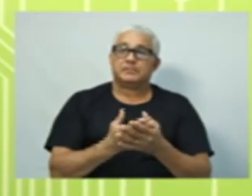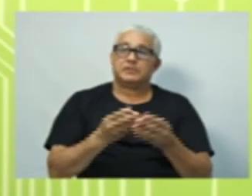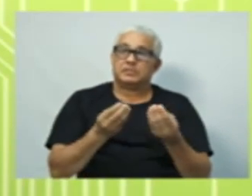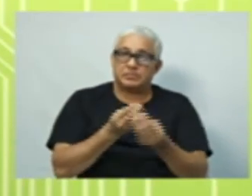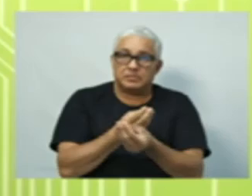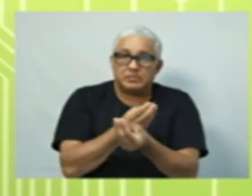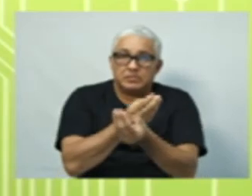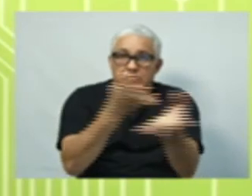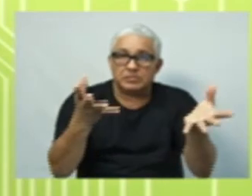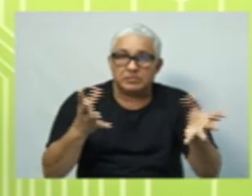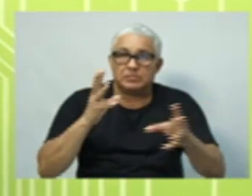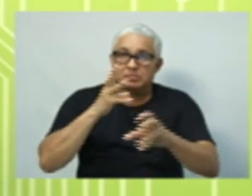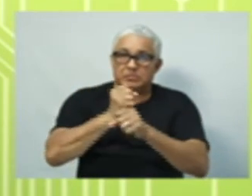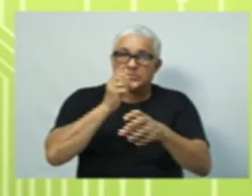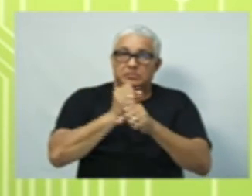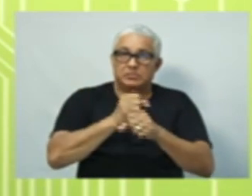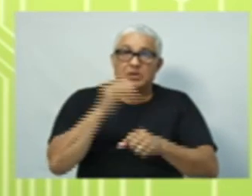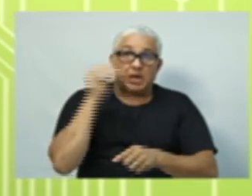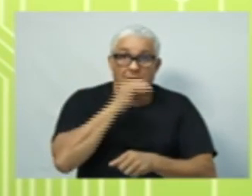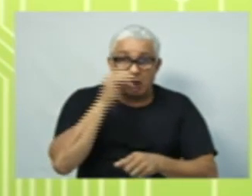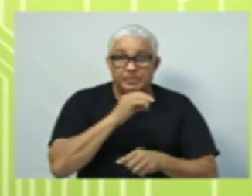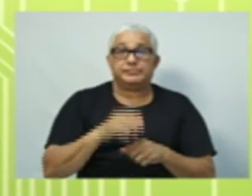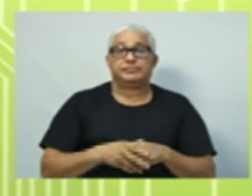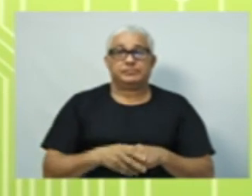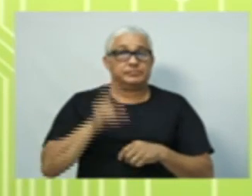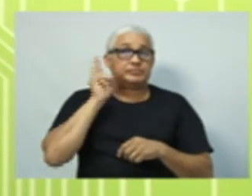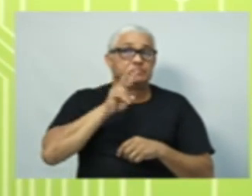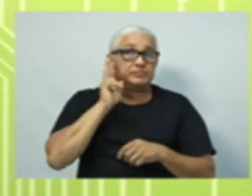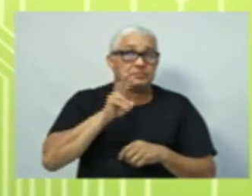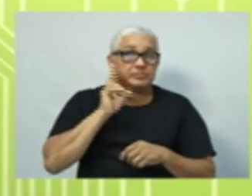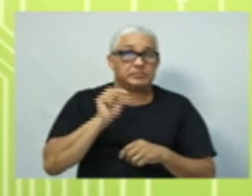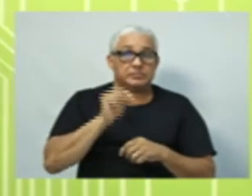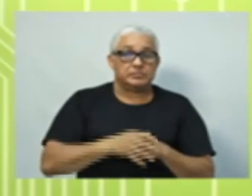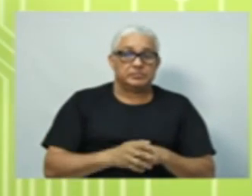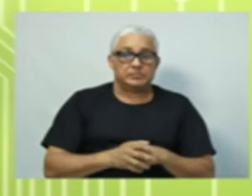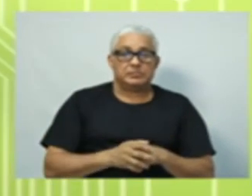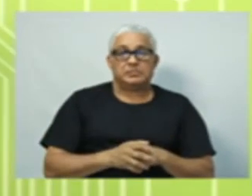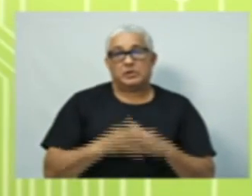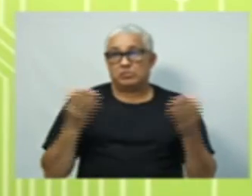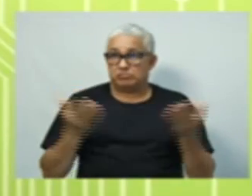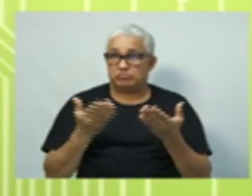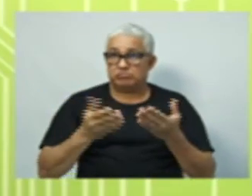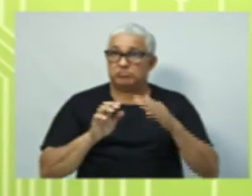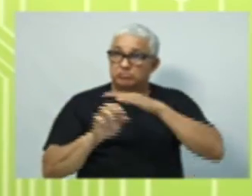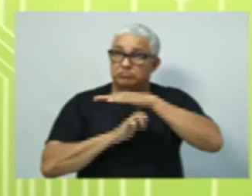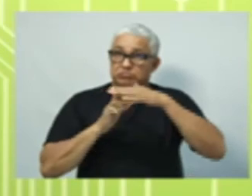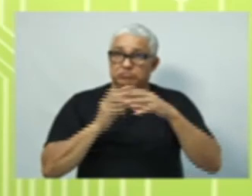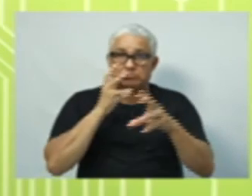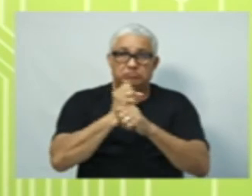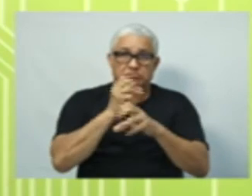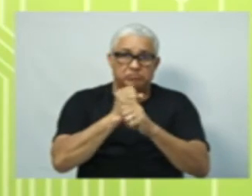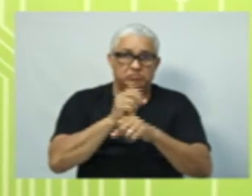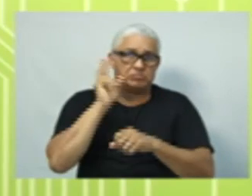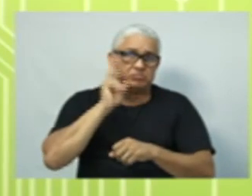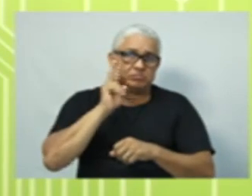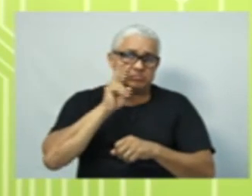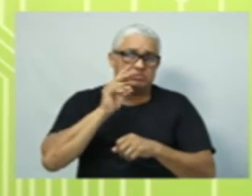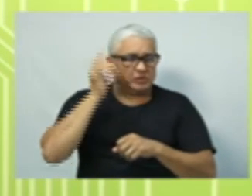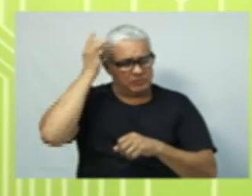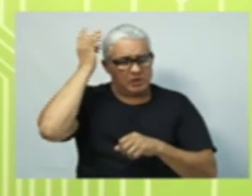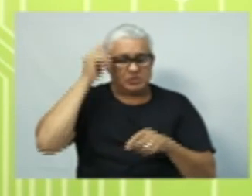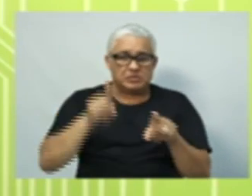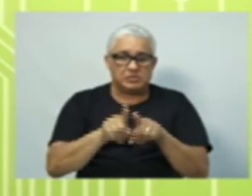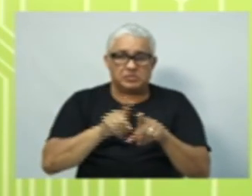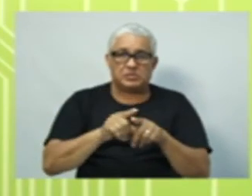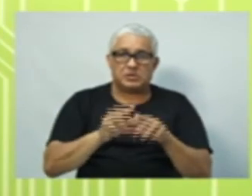cálculo acaba sendo um pouco corrida lembra lembra-se lá agora para a empresa os cálculos é fácil as formas estão no fim da